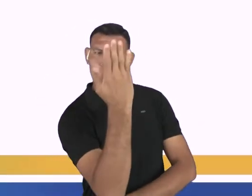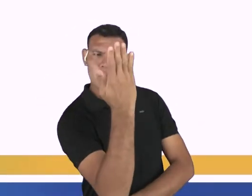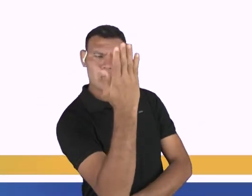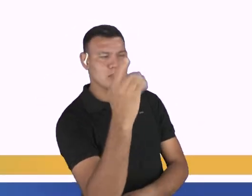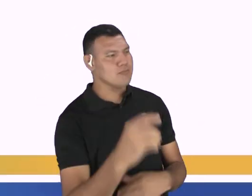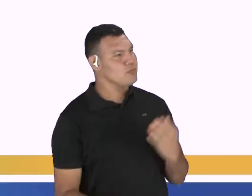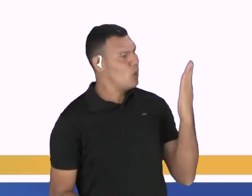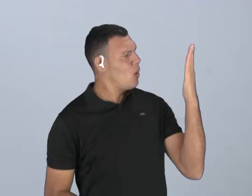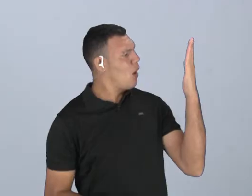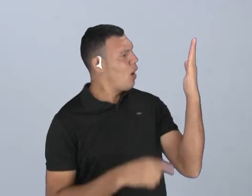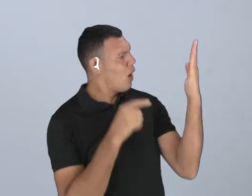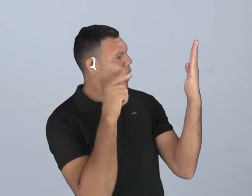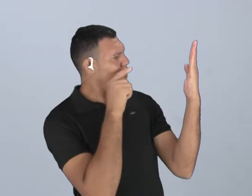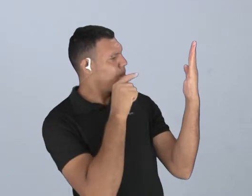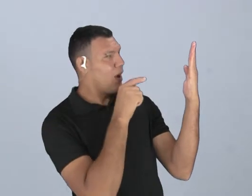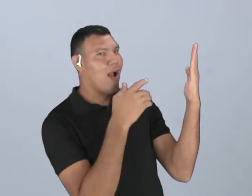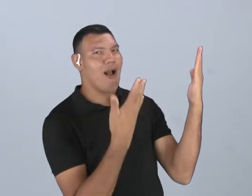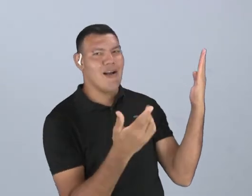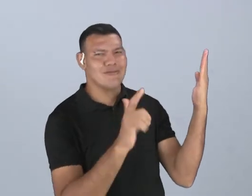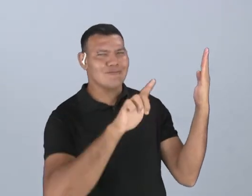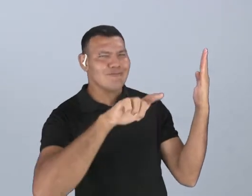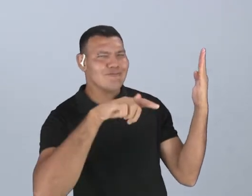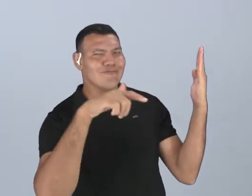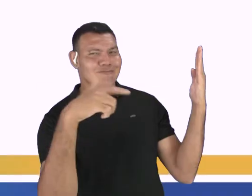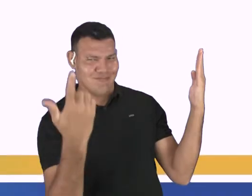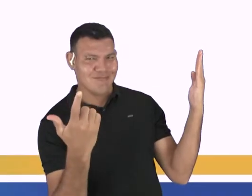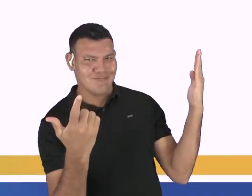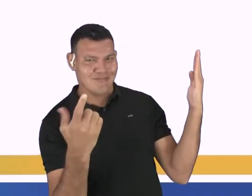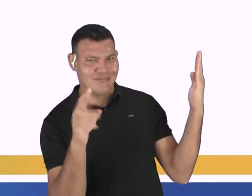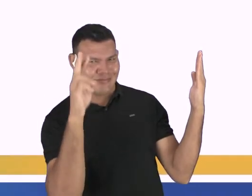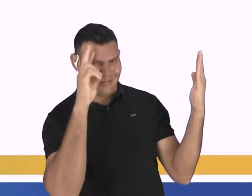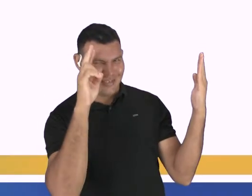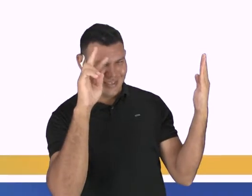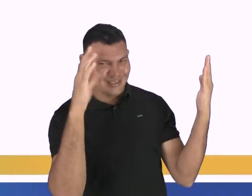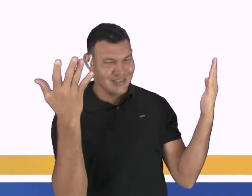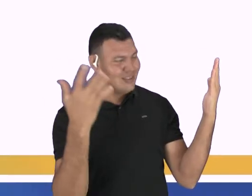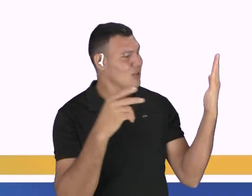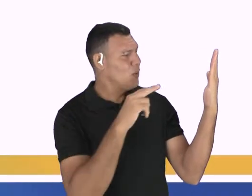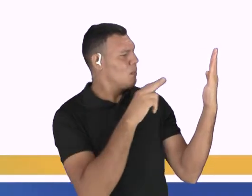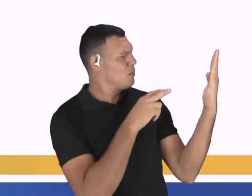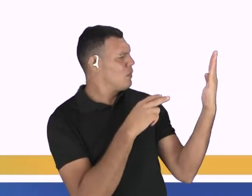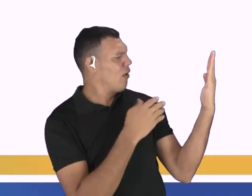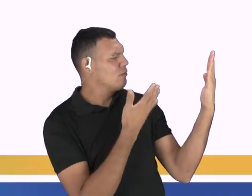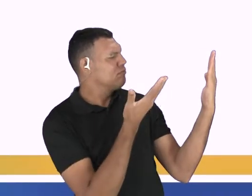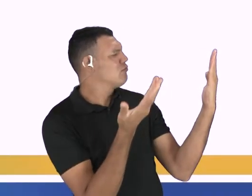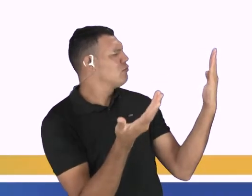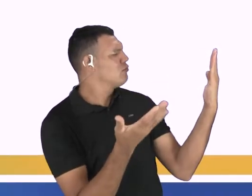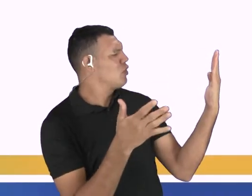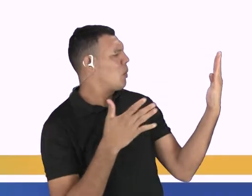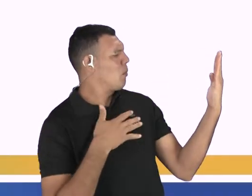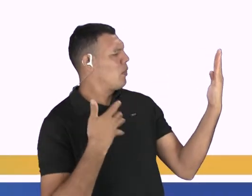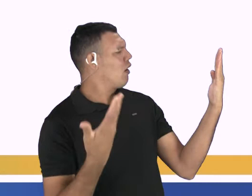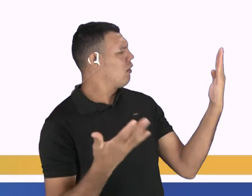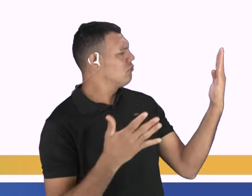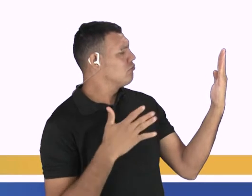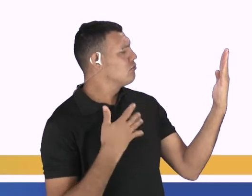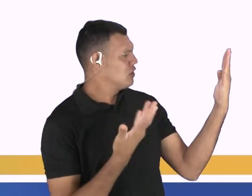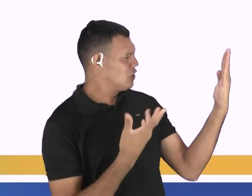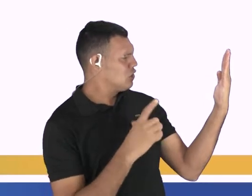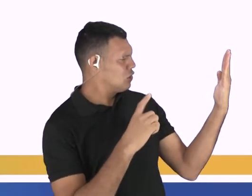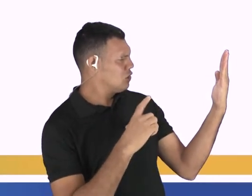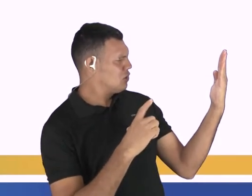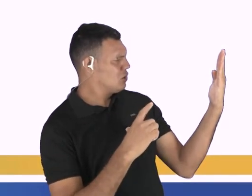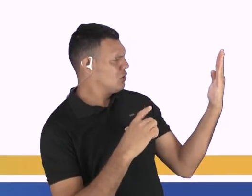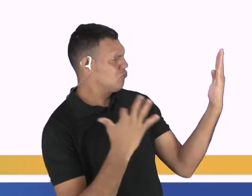lembrar de outra história. Acompanhe comigo. Espelho, espelho meu, existe uma garota